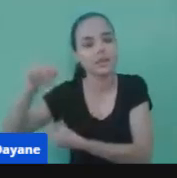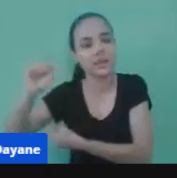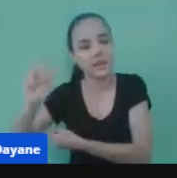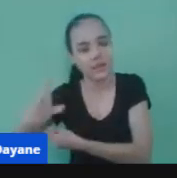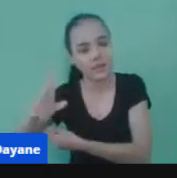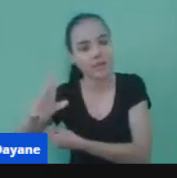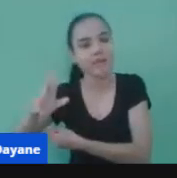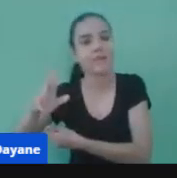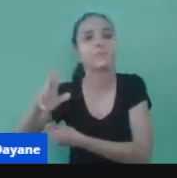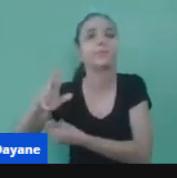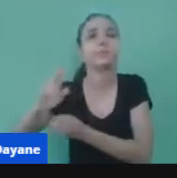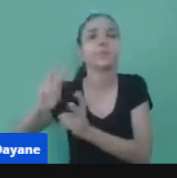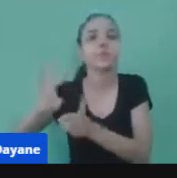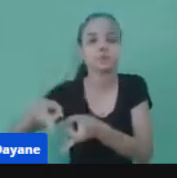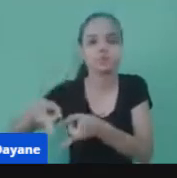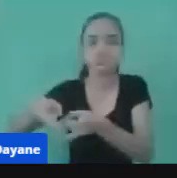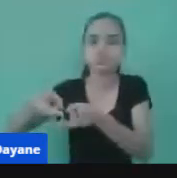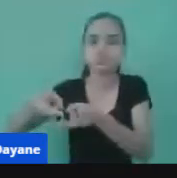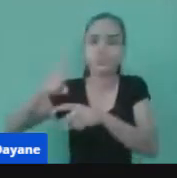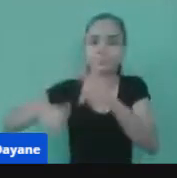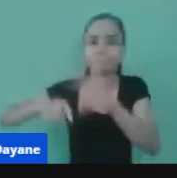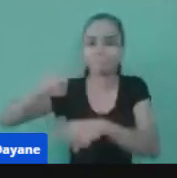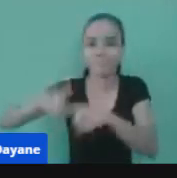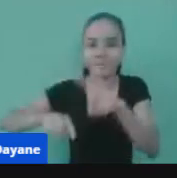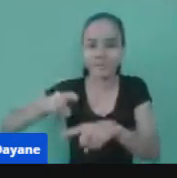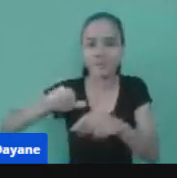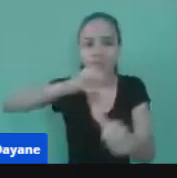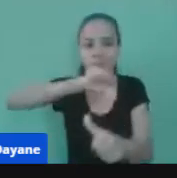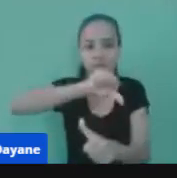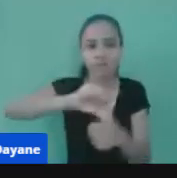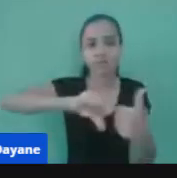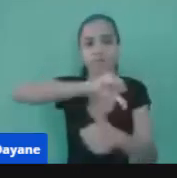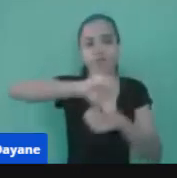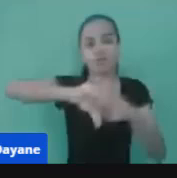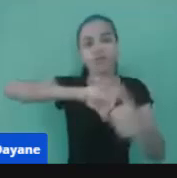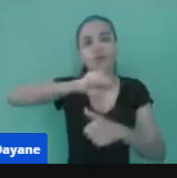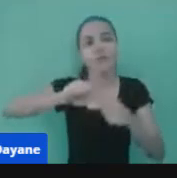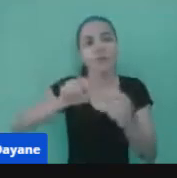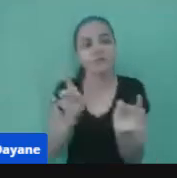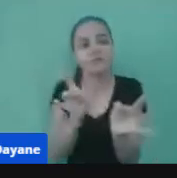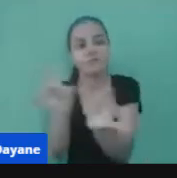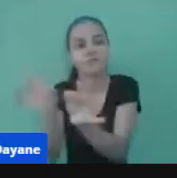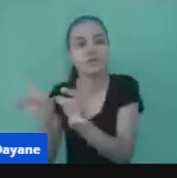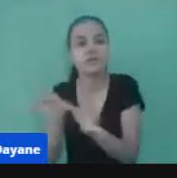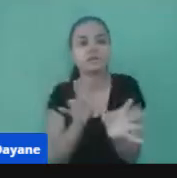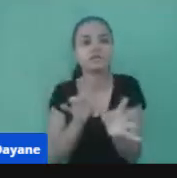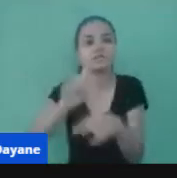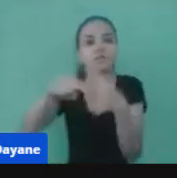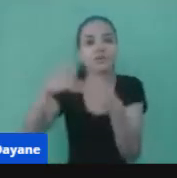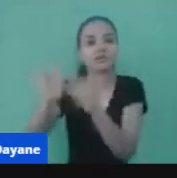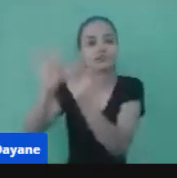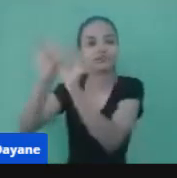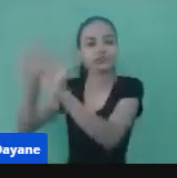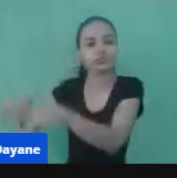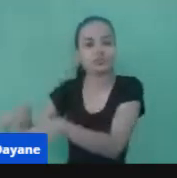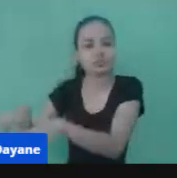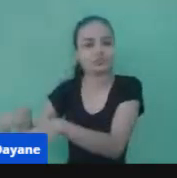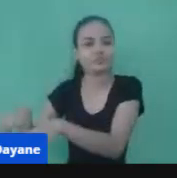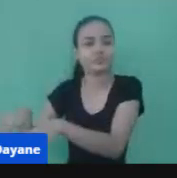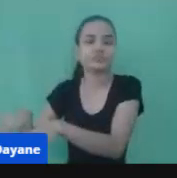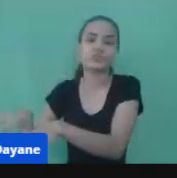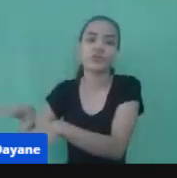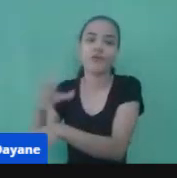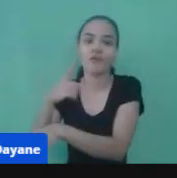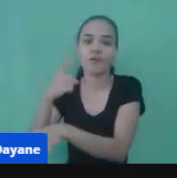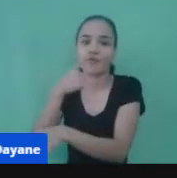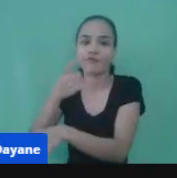né, e aí eu descarto. Então, isso é uma economia linear. Então, essa forma de economia veio trazendo esse cenário todo